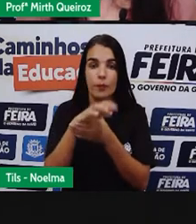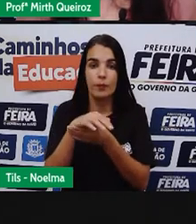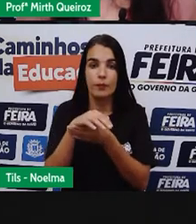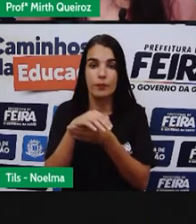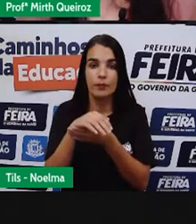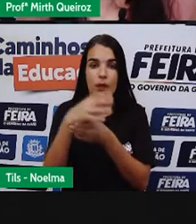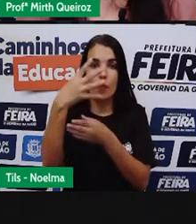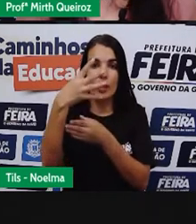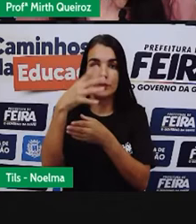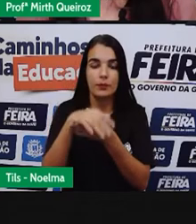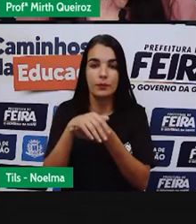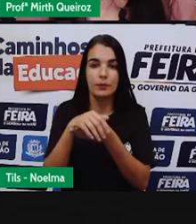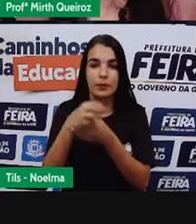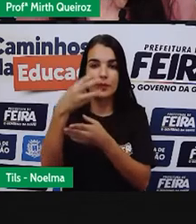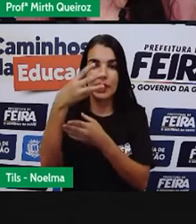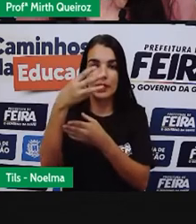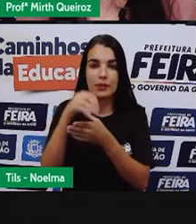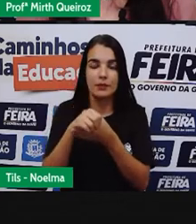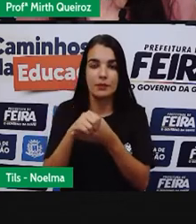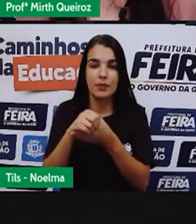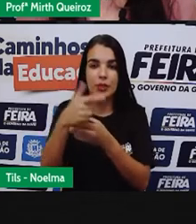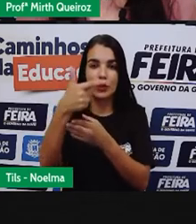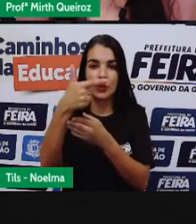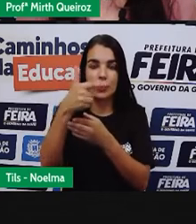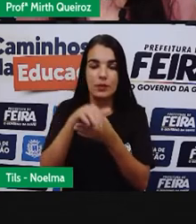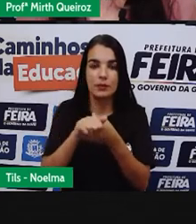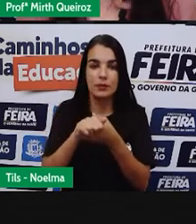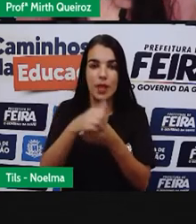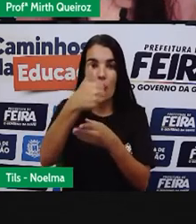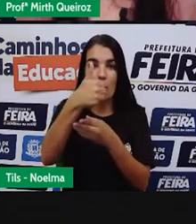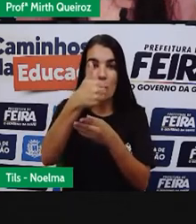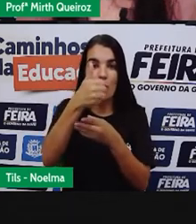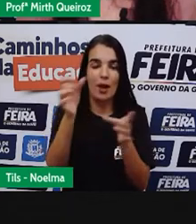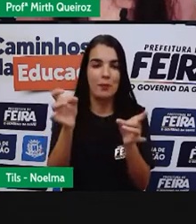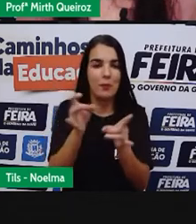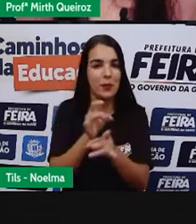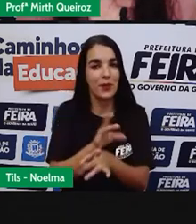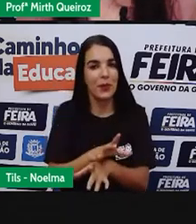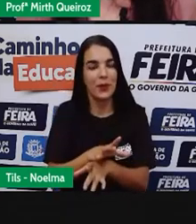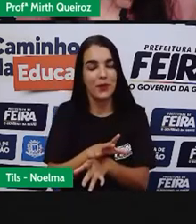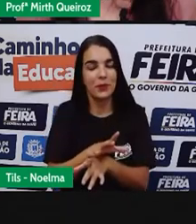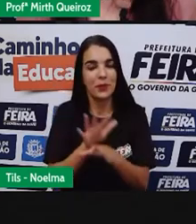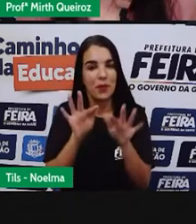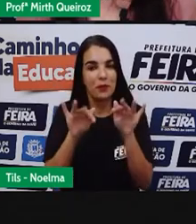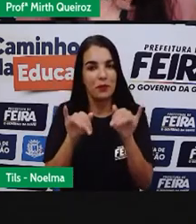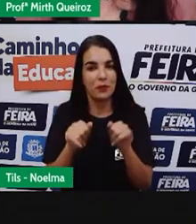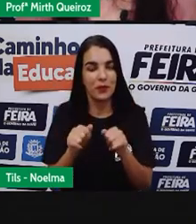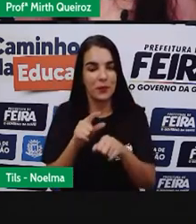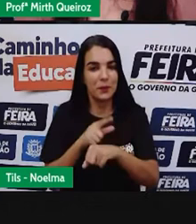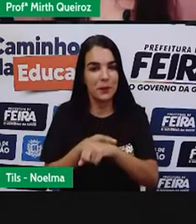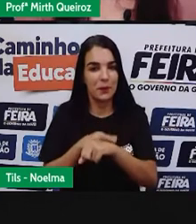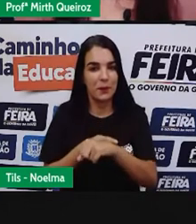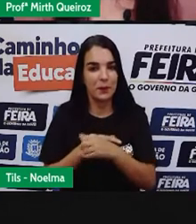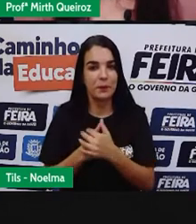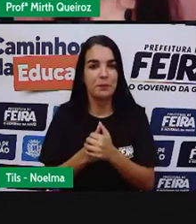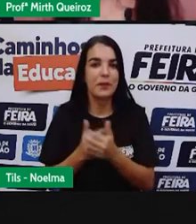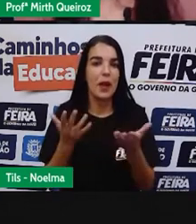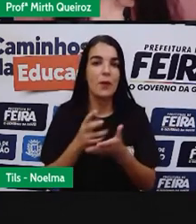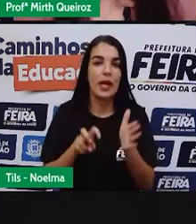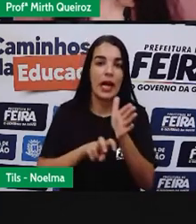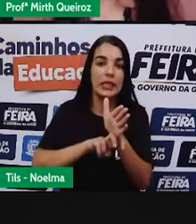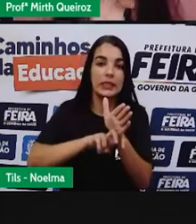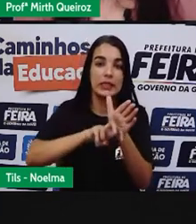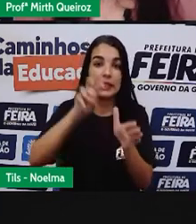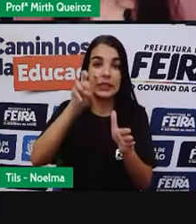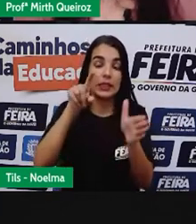Cinco, quatro, três, dois, um. Fim do tempo.